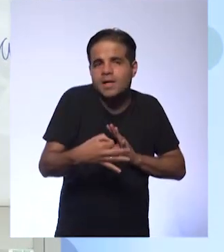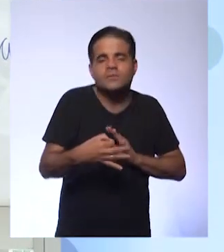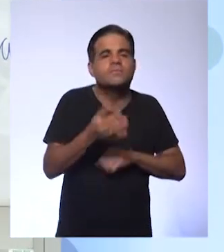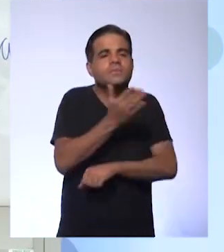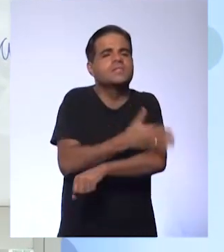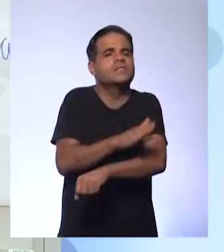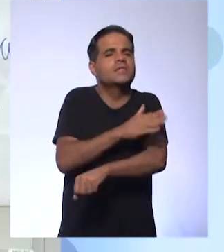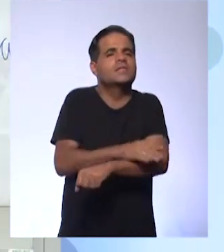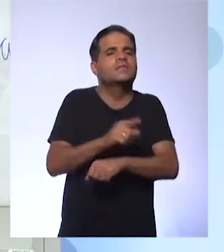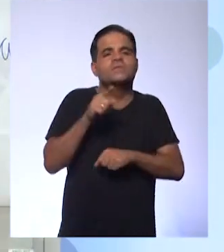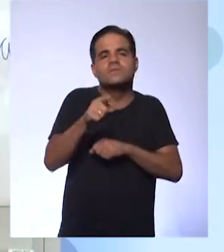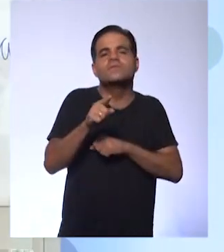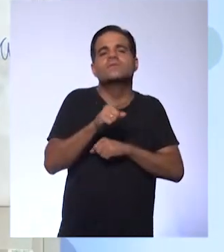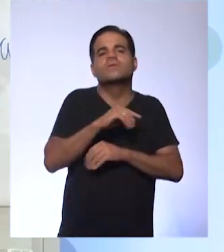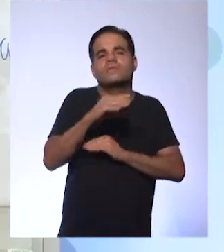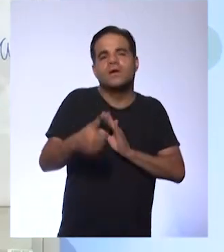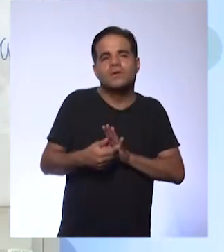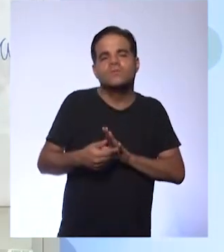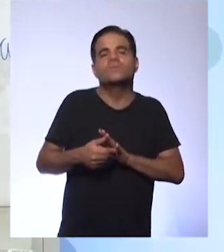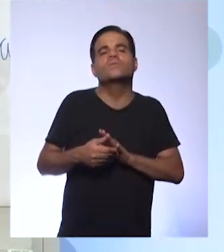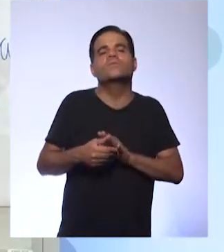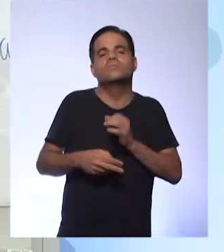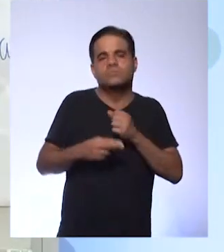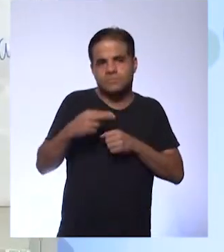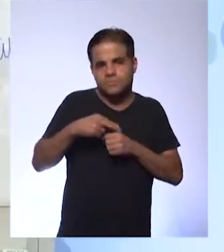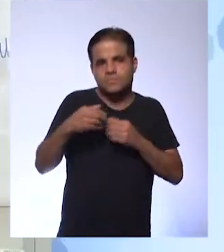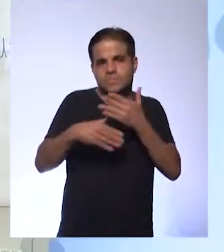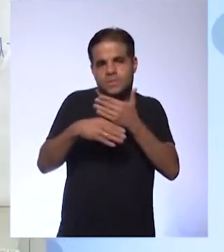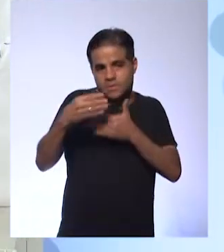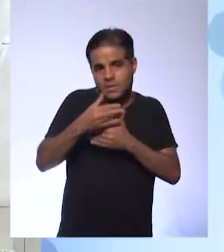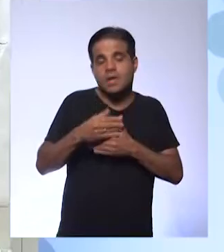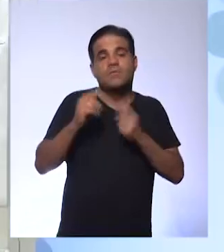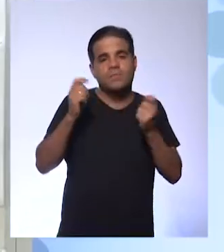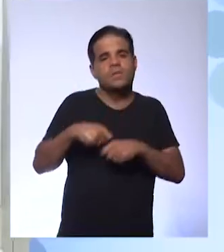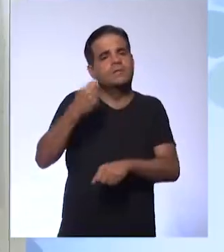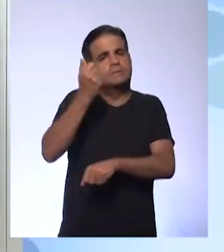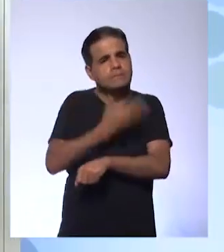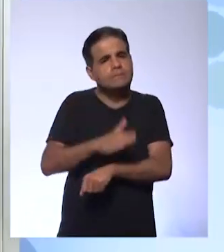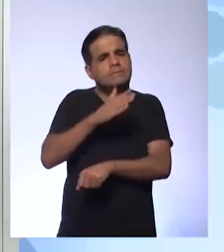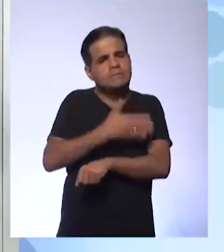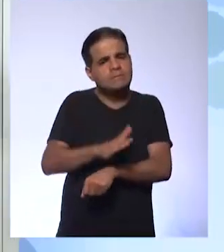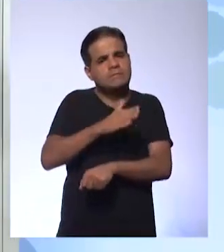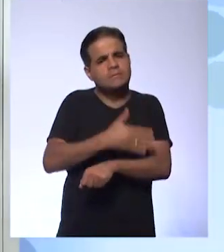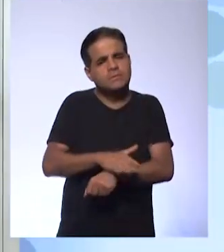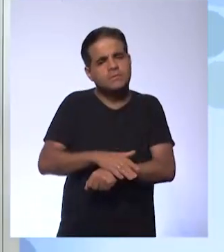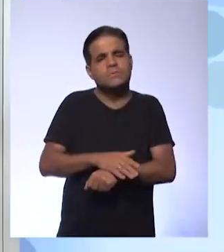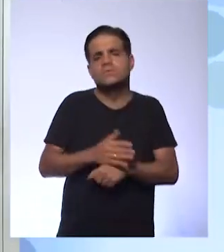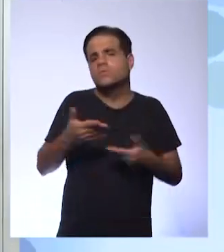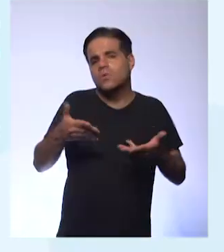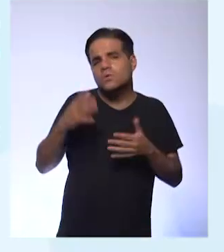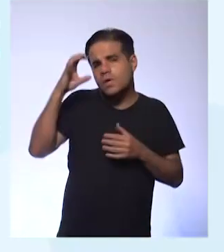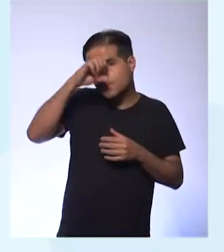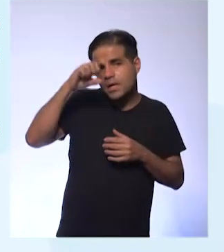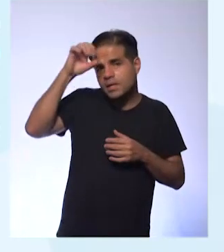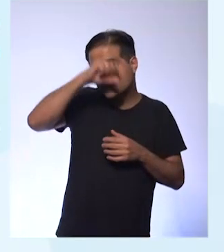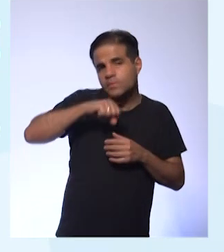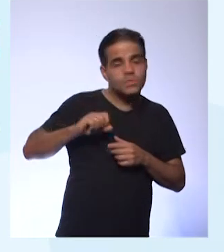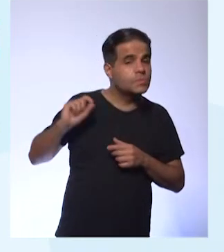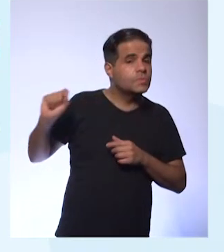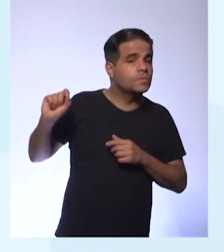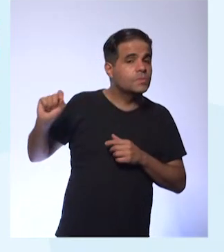exercício para vocês que vai tudo para o repositório. Esses slides estarão lá, vocês vão poder treinar depois. O que aprendemos na aula de